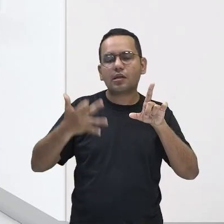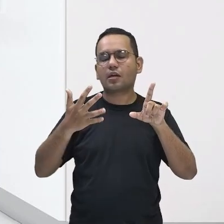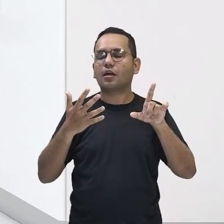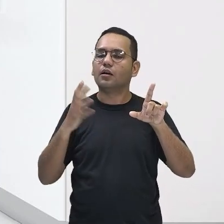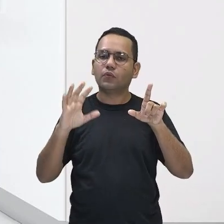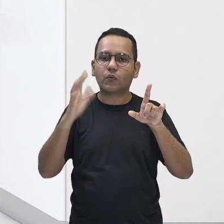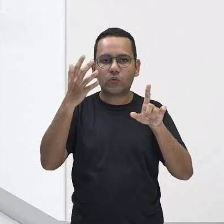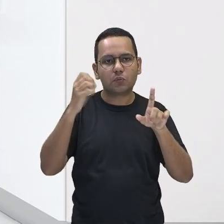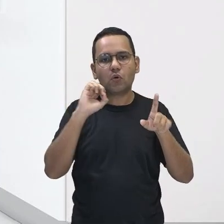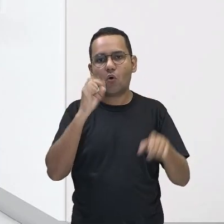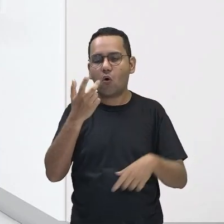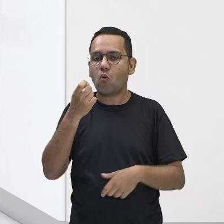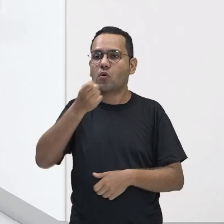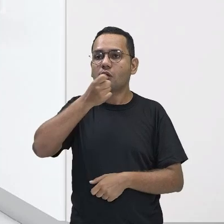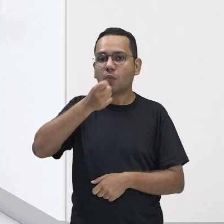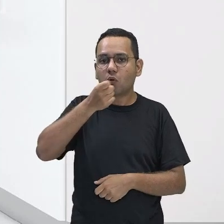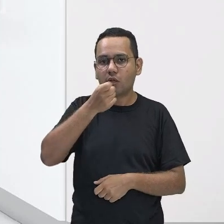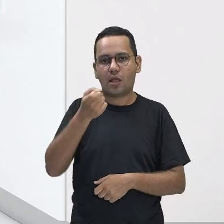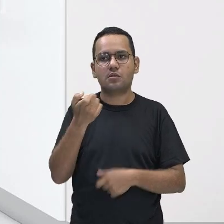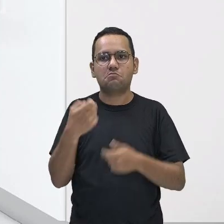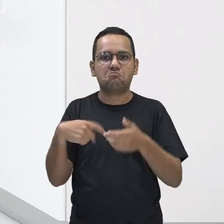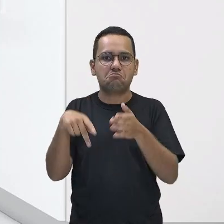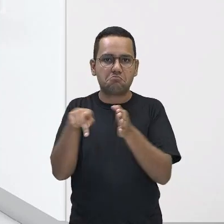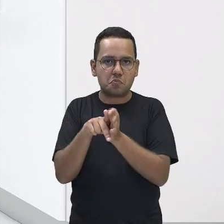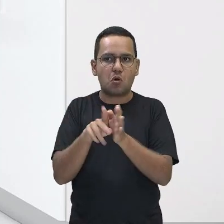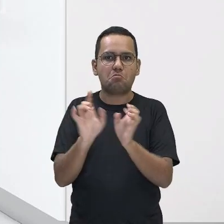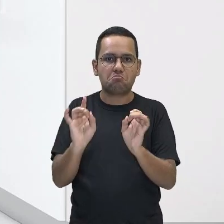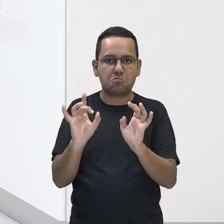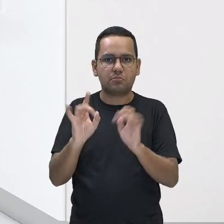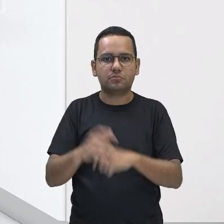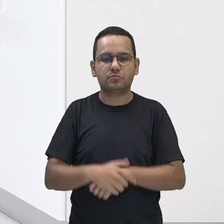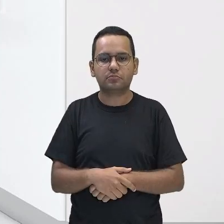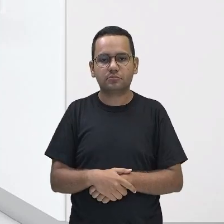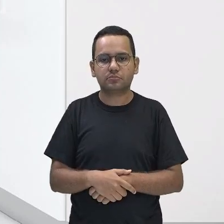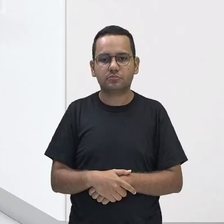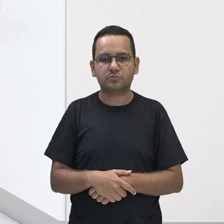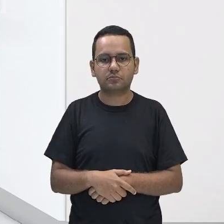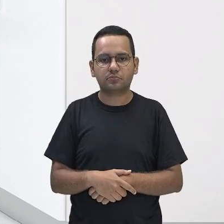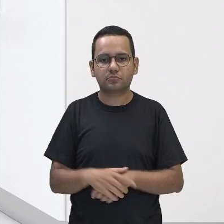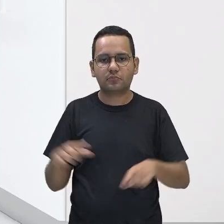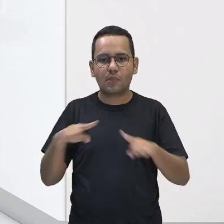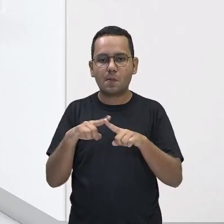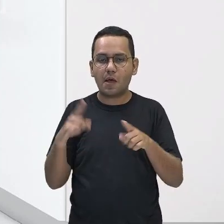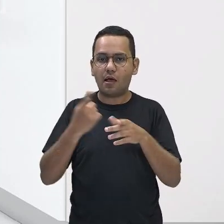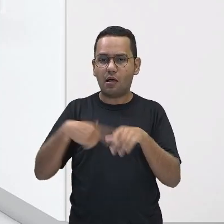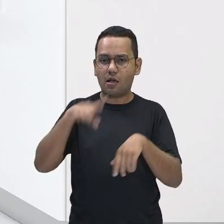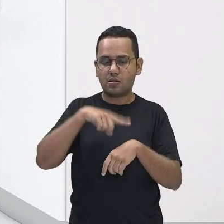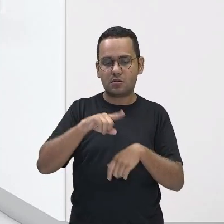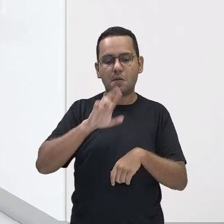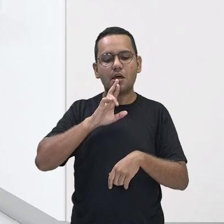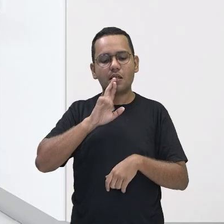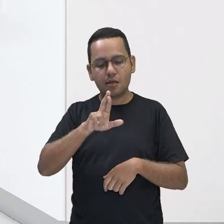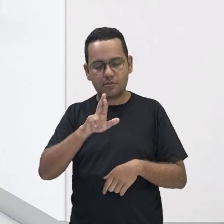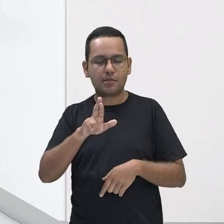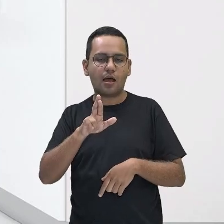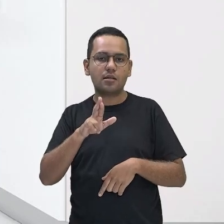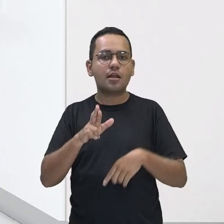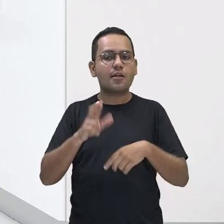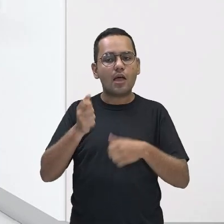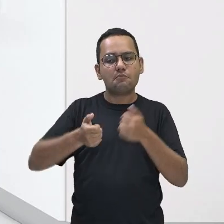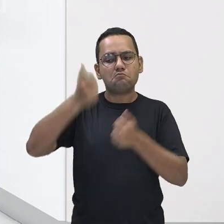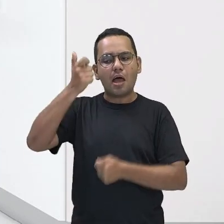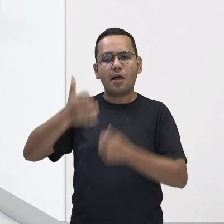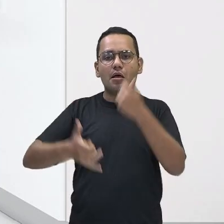programas especiais, eles estão ali a partir dos resultados, comentando os resultados que eles obtiveram